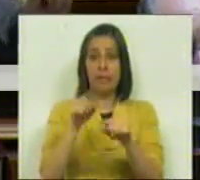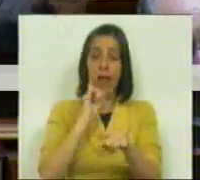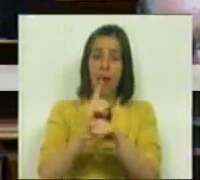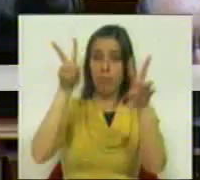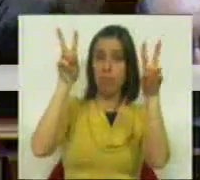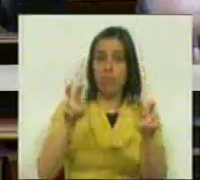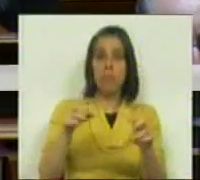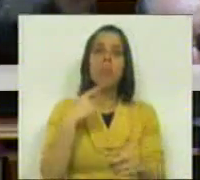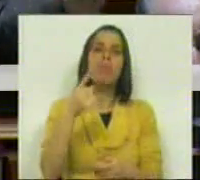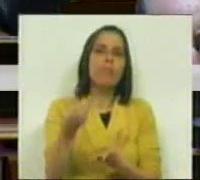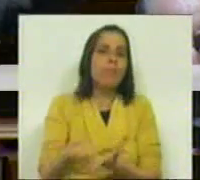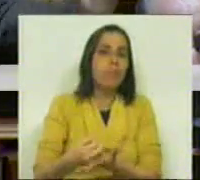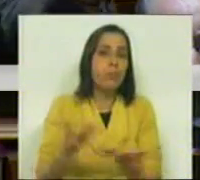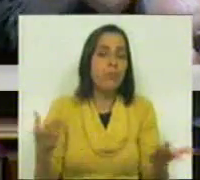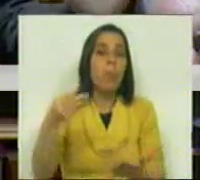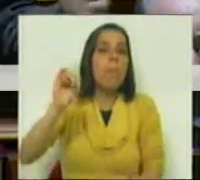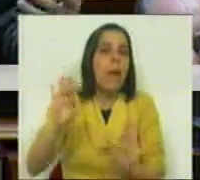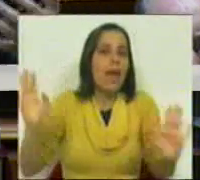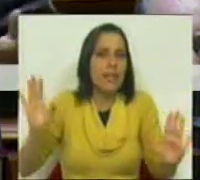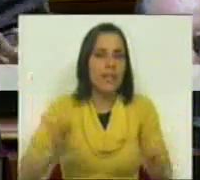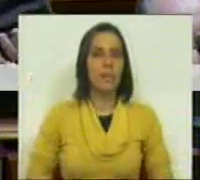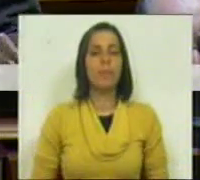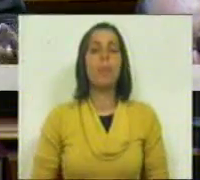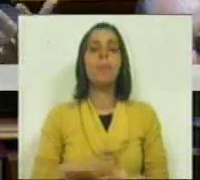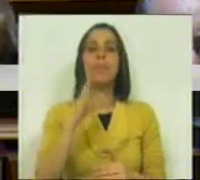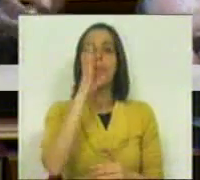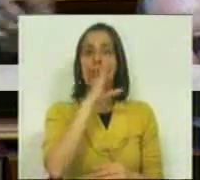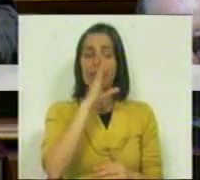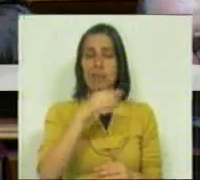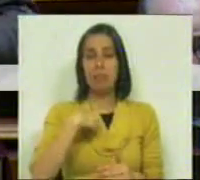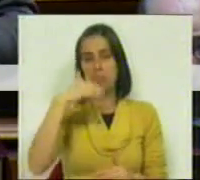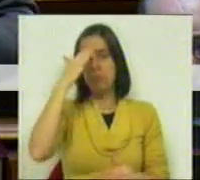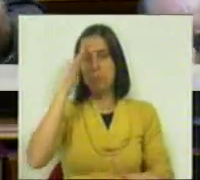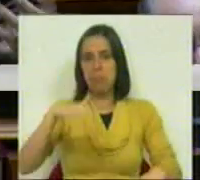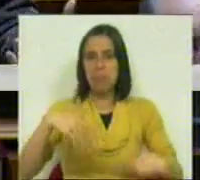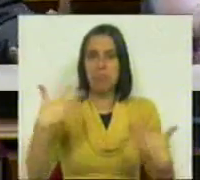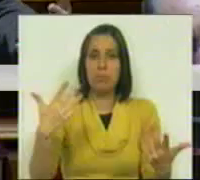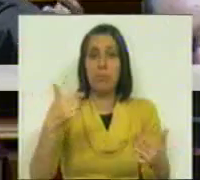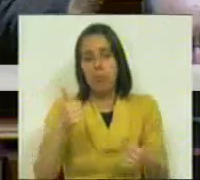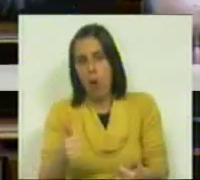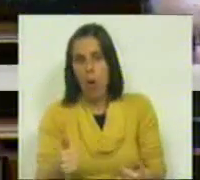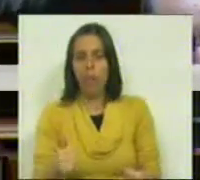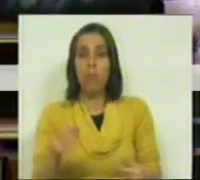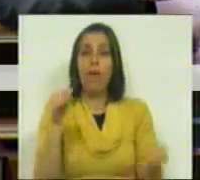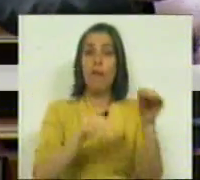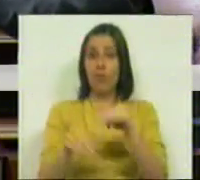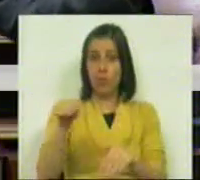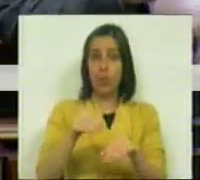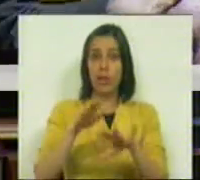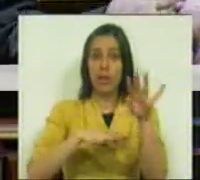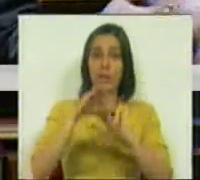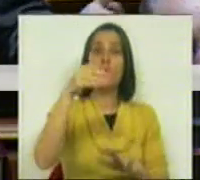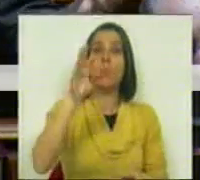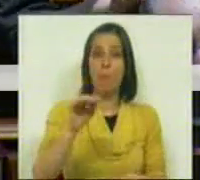essa matéria, nem uma palavra do Partido Socialista. Se nós julgarmos até por boa a votação que fez o